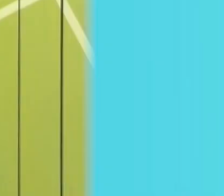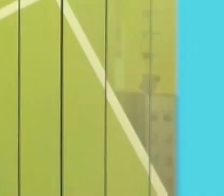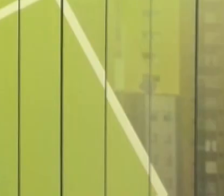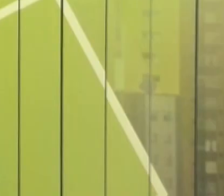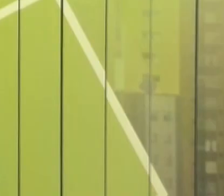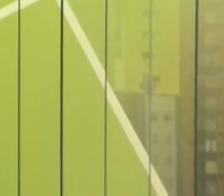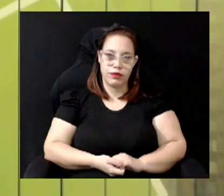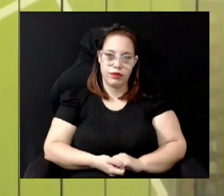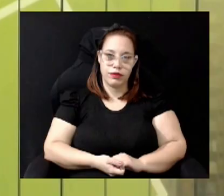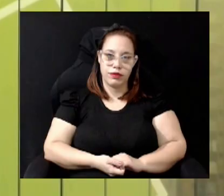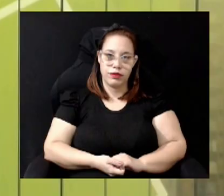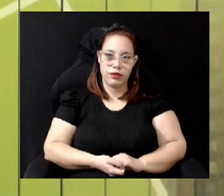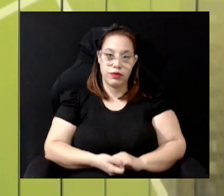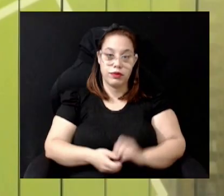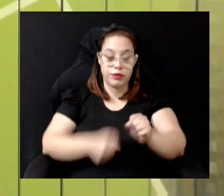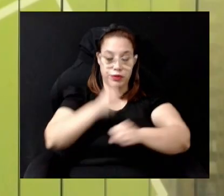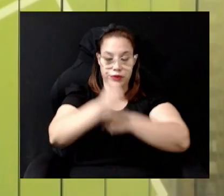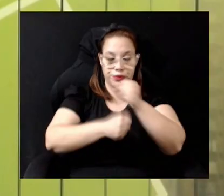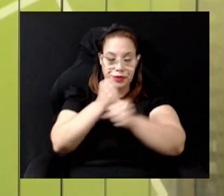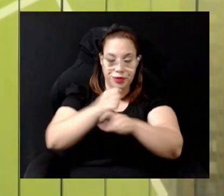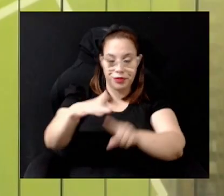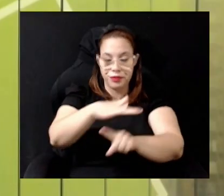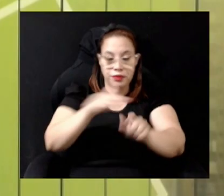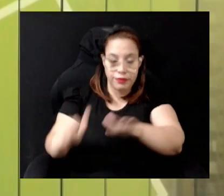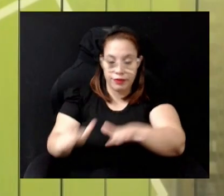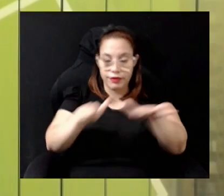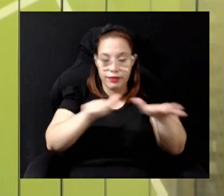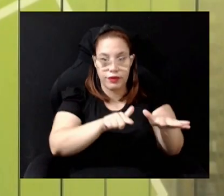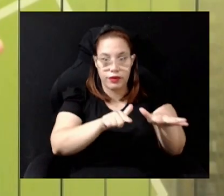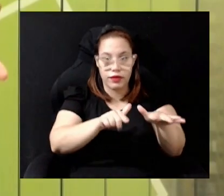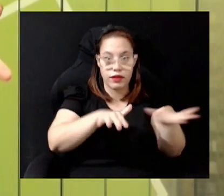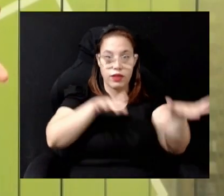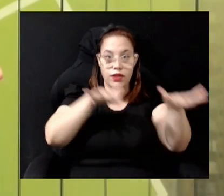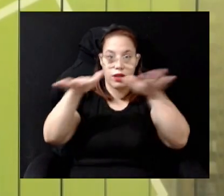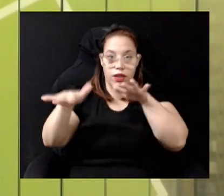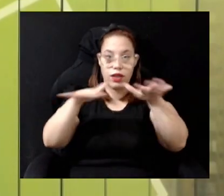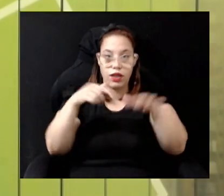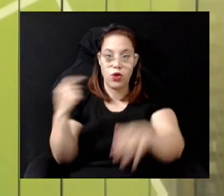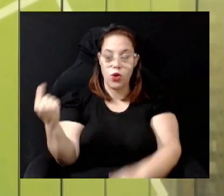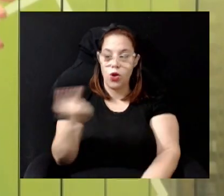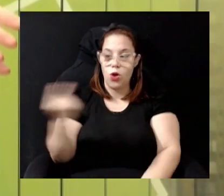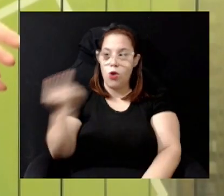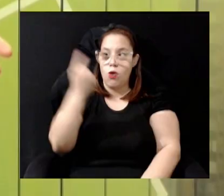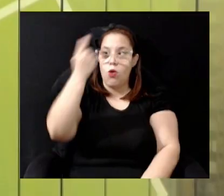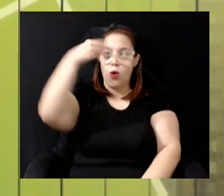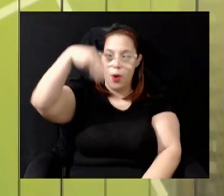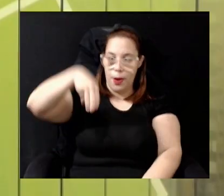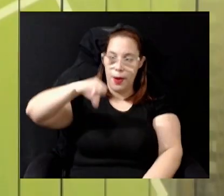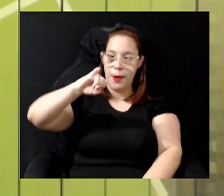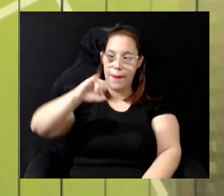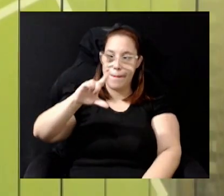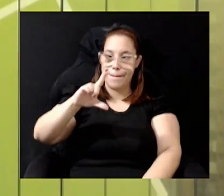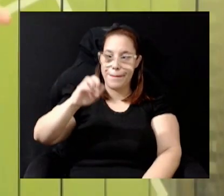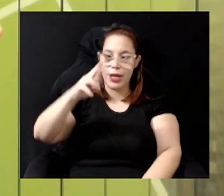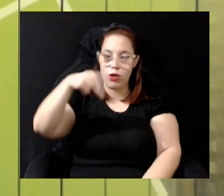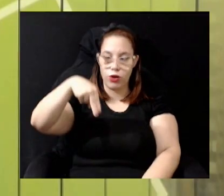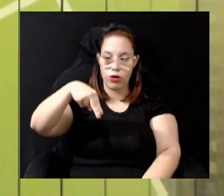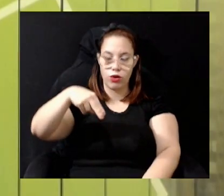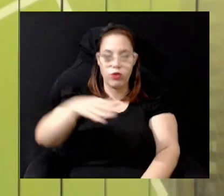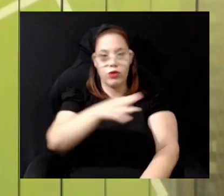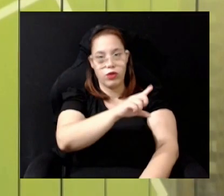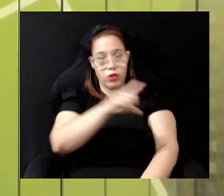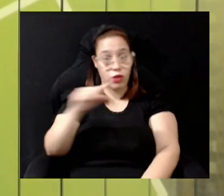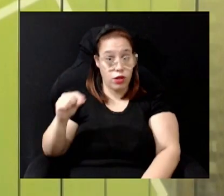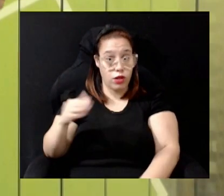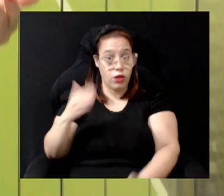No Giro Ambiental dessa semana a gente vai repercutir o furacão Milton. Ele já passou, ele já perdeu